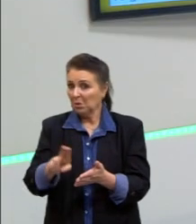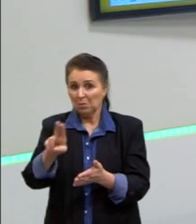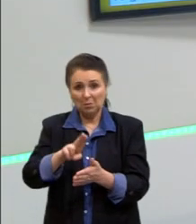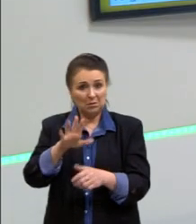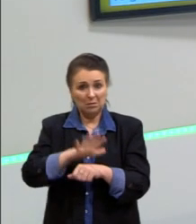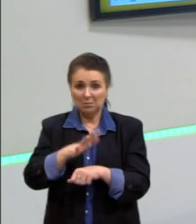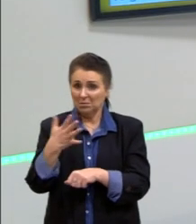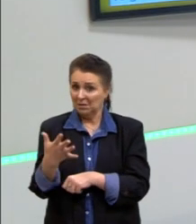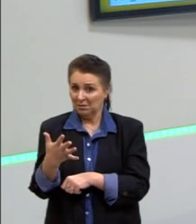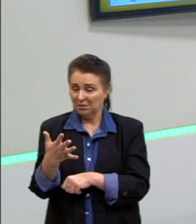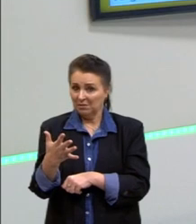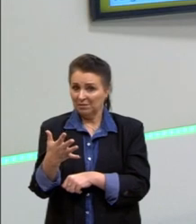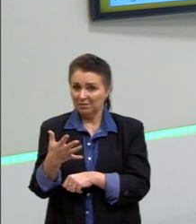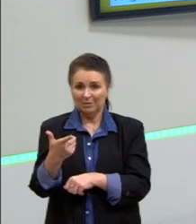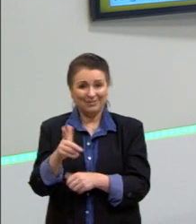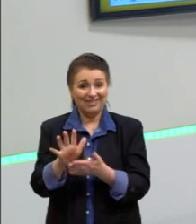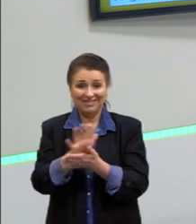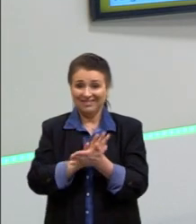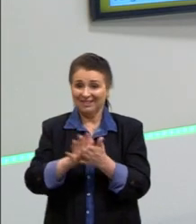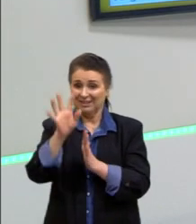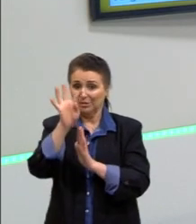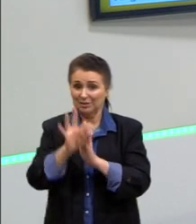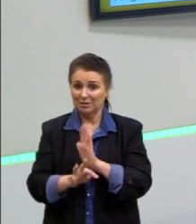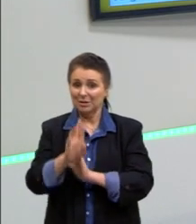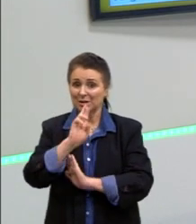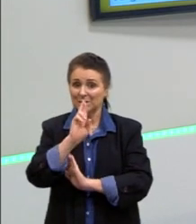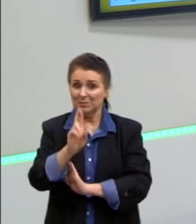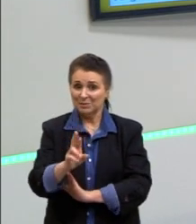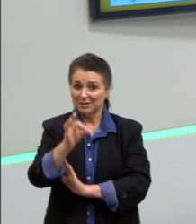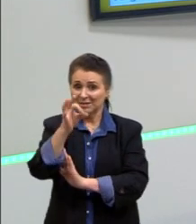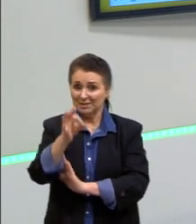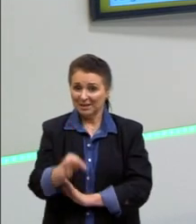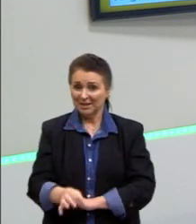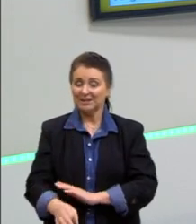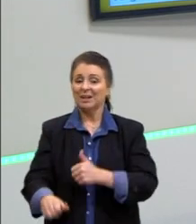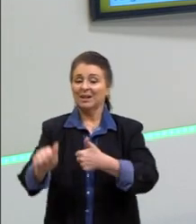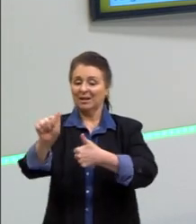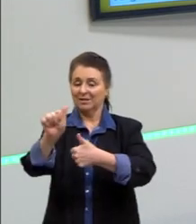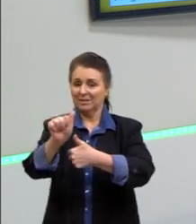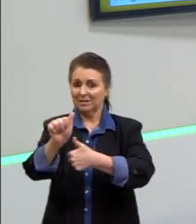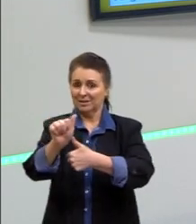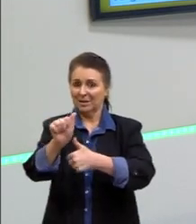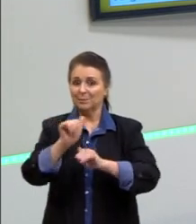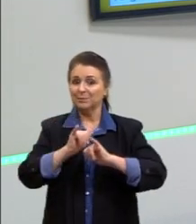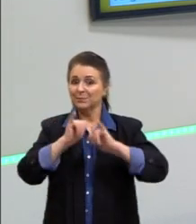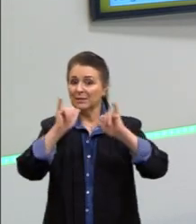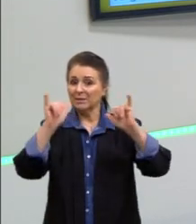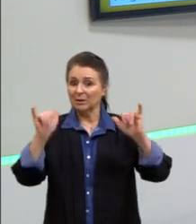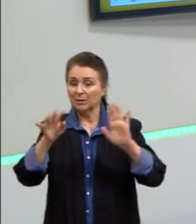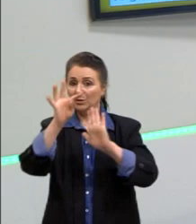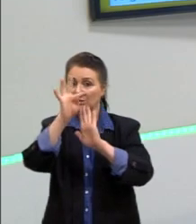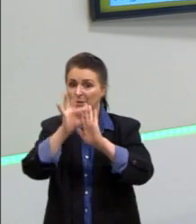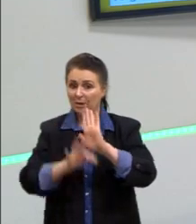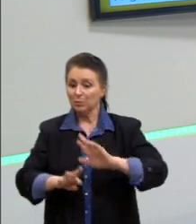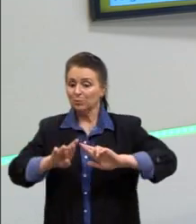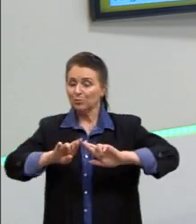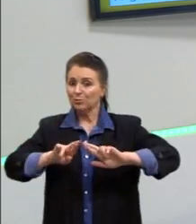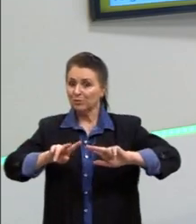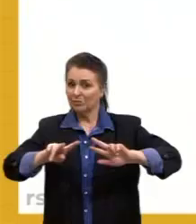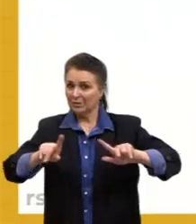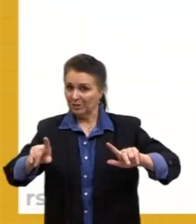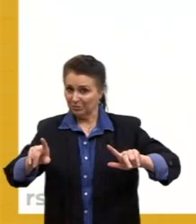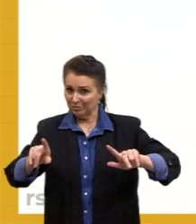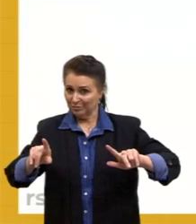ali ao longo do texto a nossa resposta que correta seria a letra A dizendo que é um texto diferente da